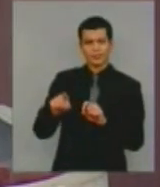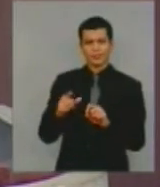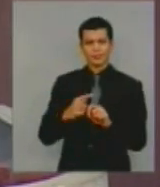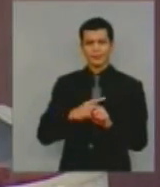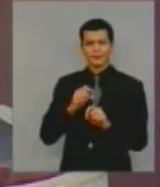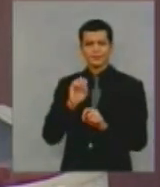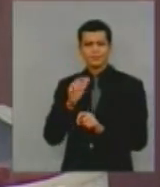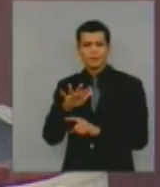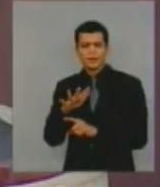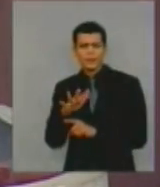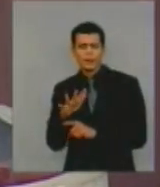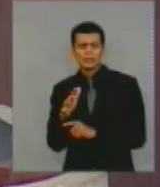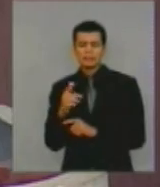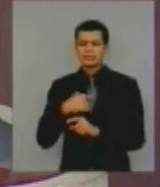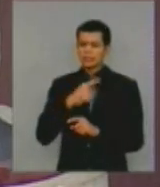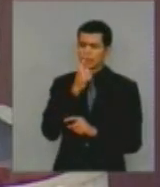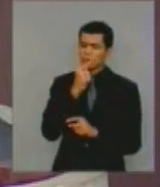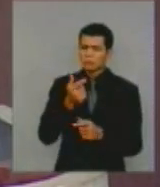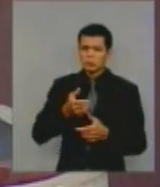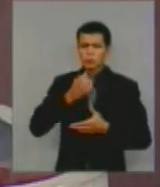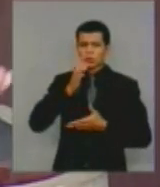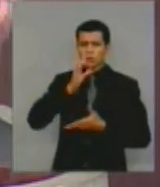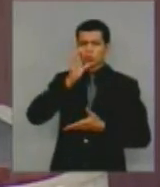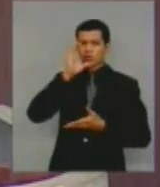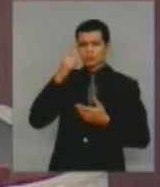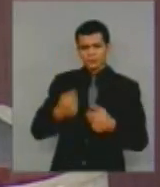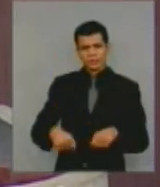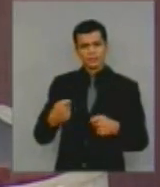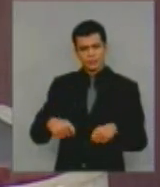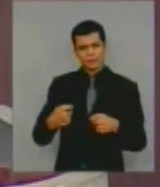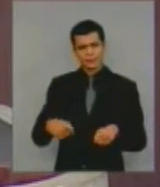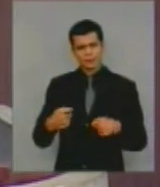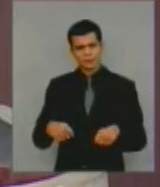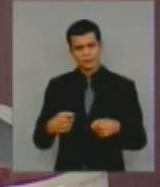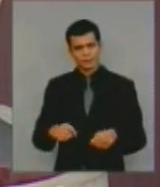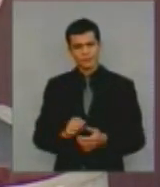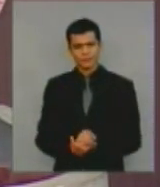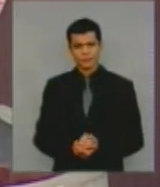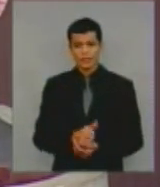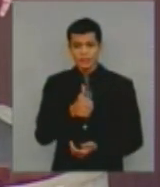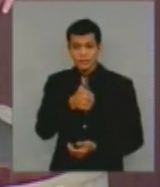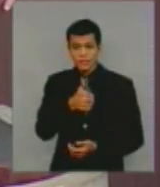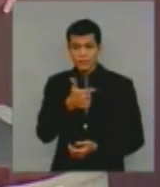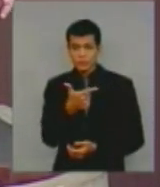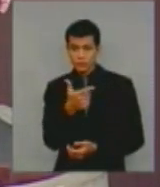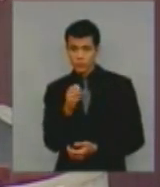abusa muito. O consumo humano no Ceará está na faixa de 128 litros por dia, ou seja,